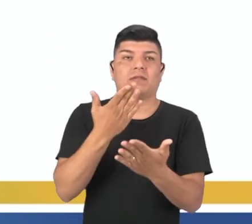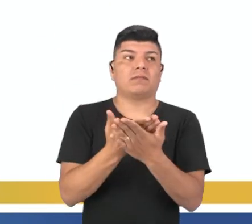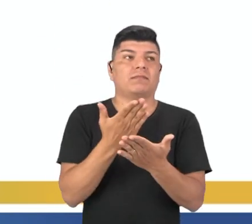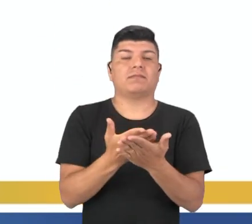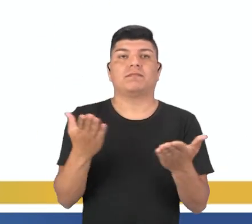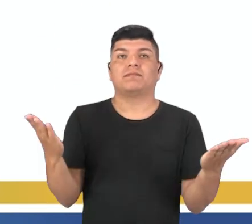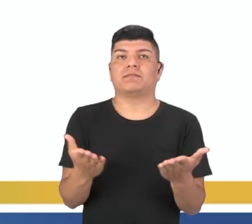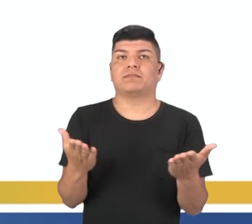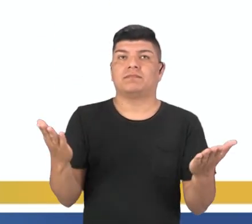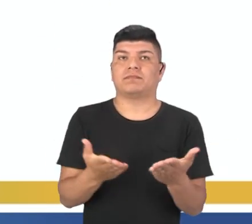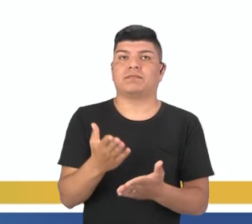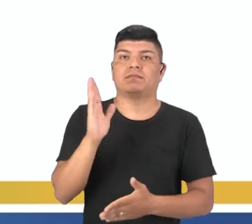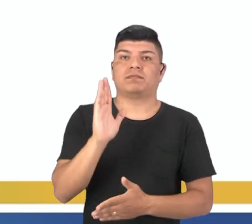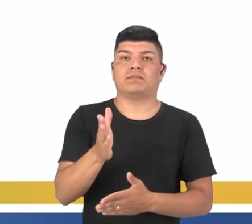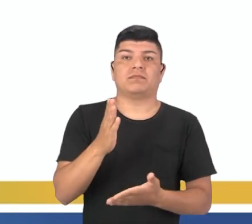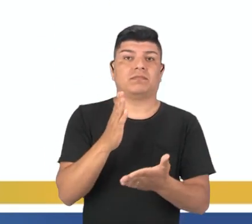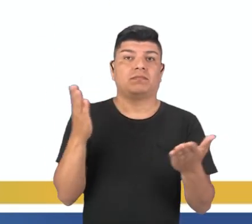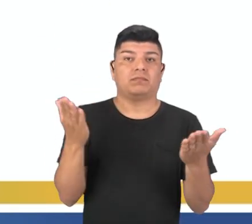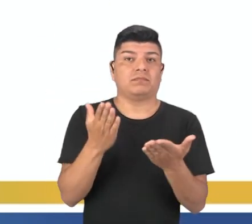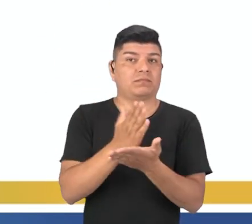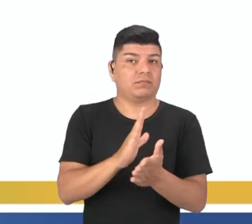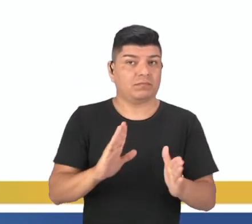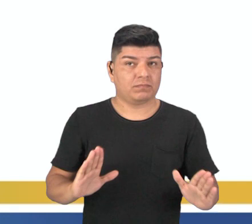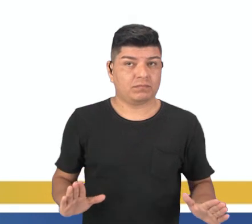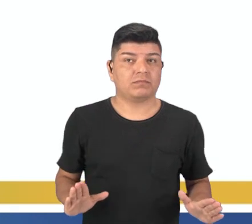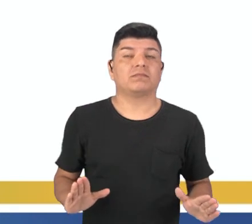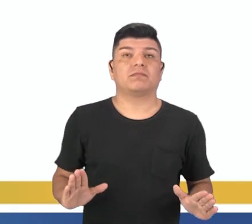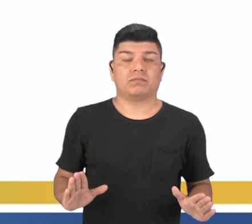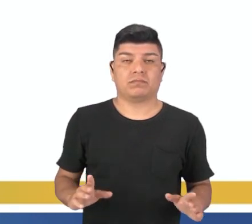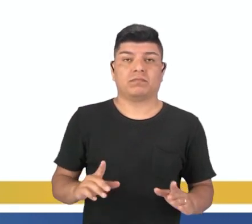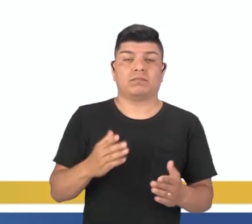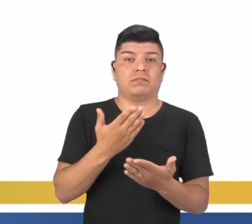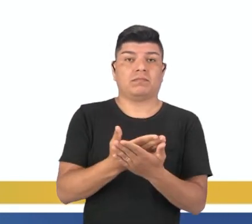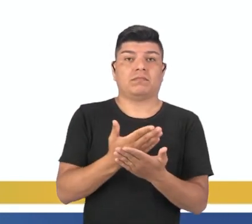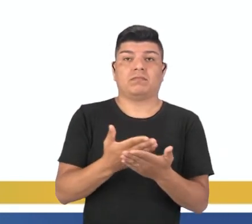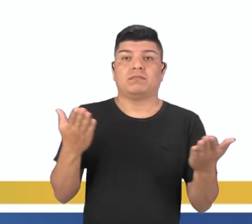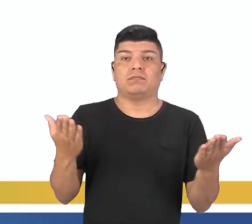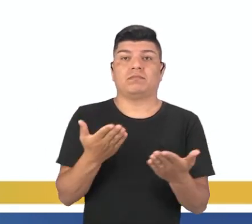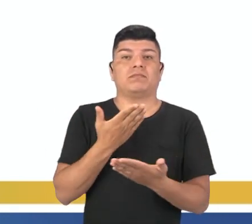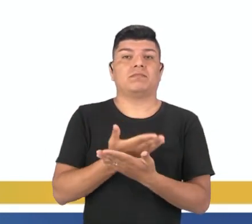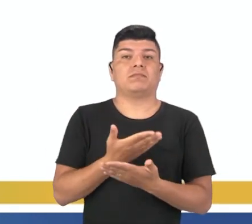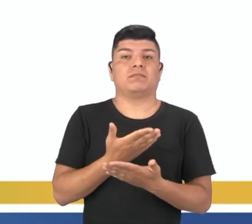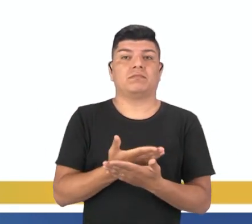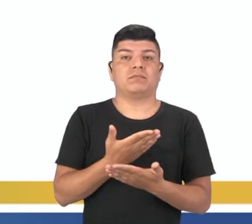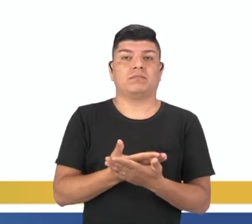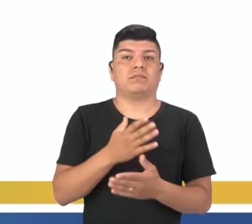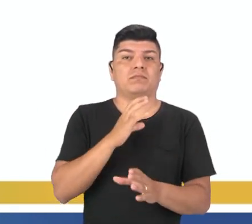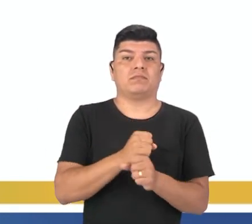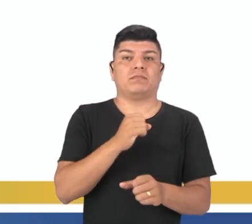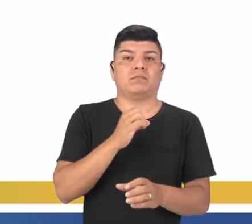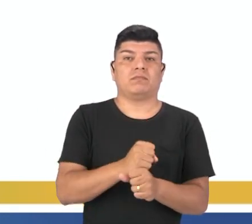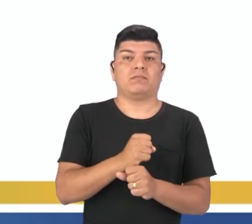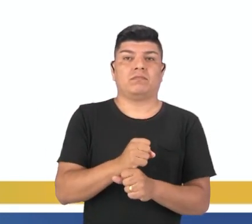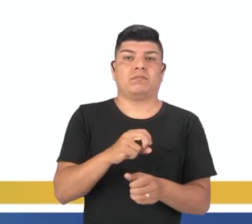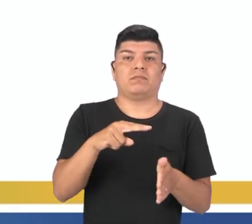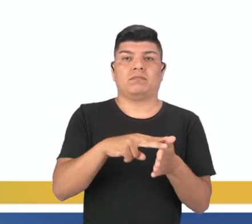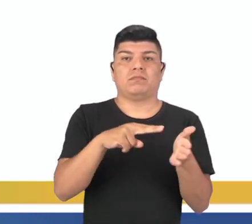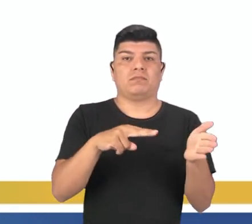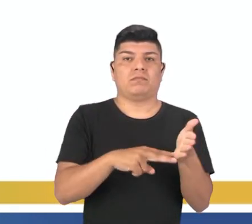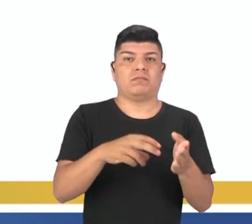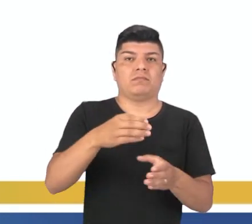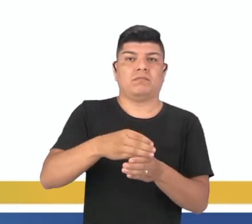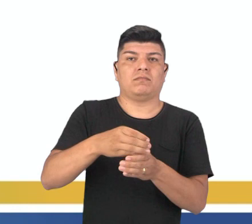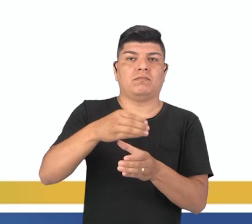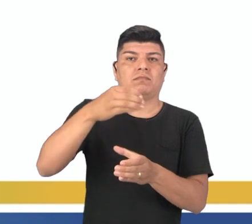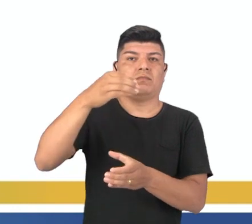na aula de hoje, já que por hoje vamos ficando por aqui, né? Na aula de hoje nós estudamos o cálculo do volume de